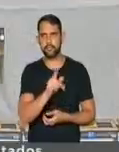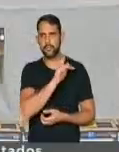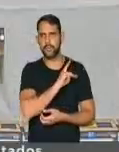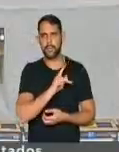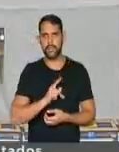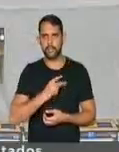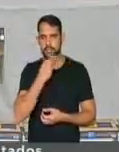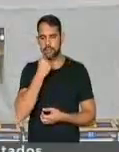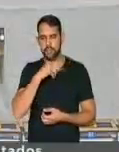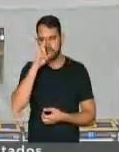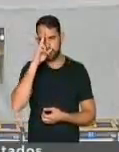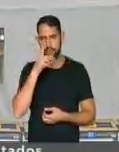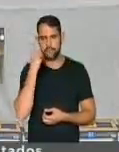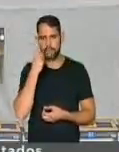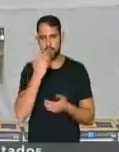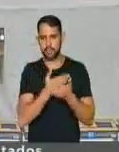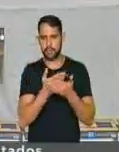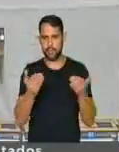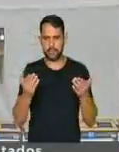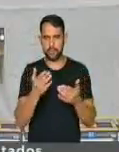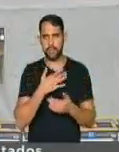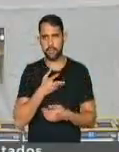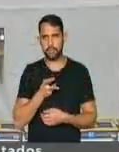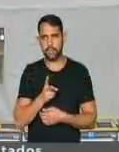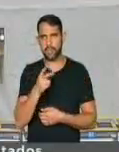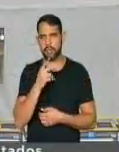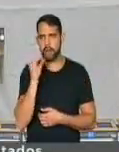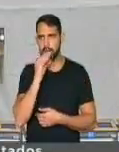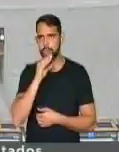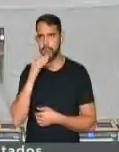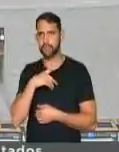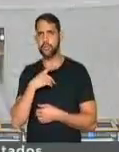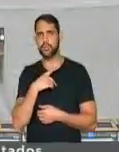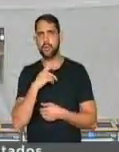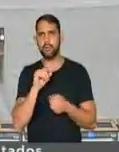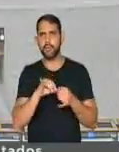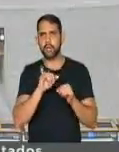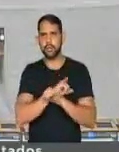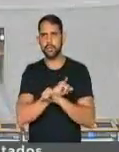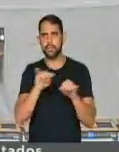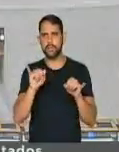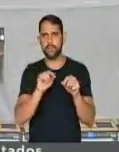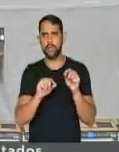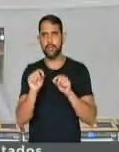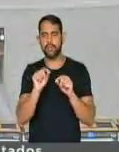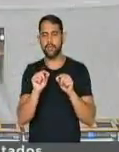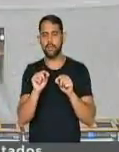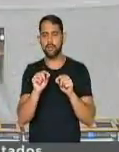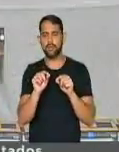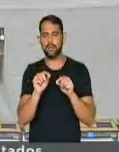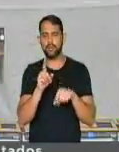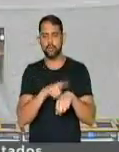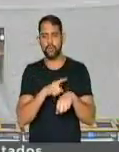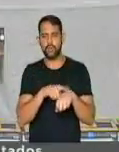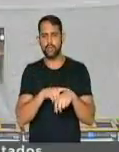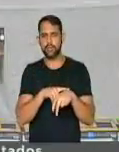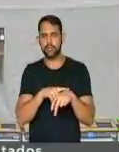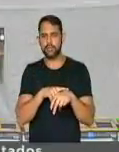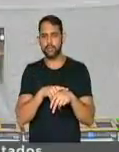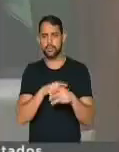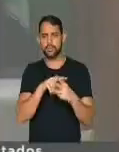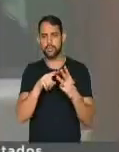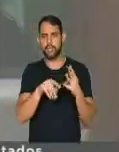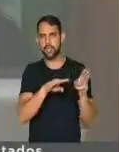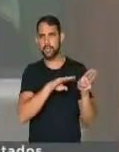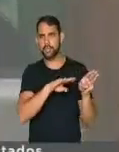Presidente, senhoras e senhores deputados, eu serei breve aqui apenas para registrar que durante essas três